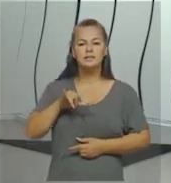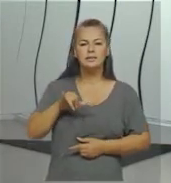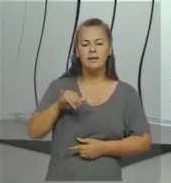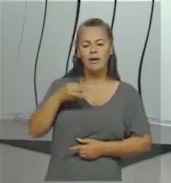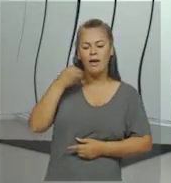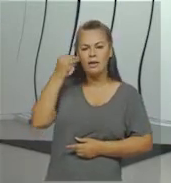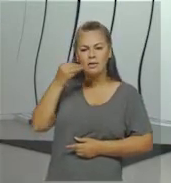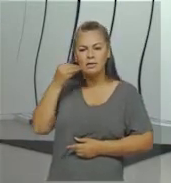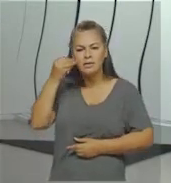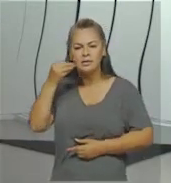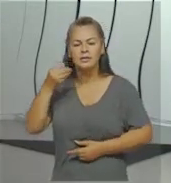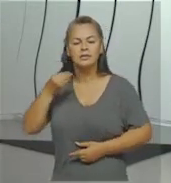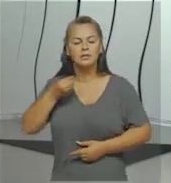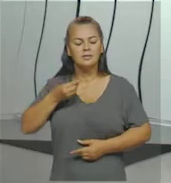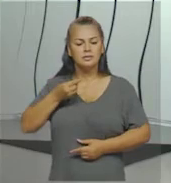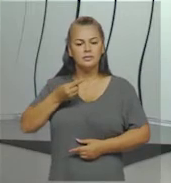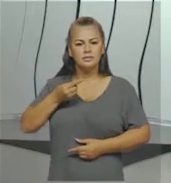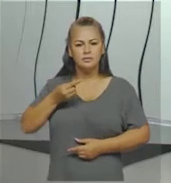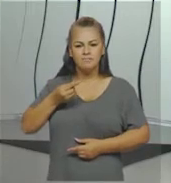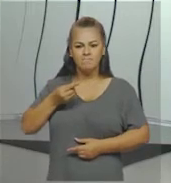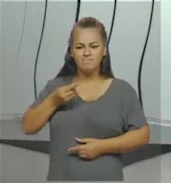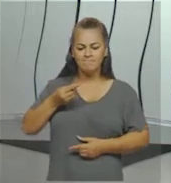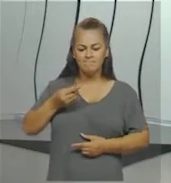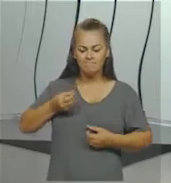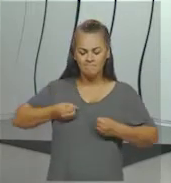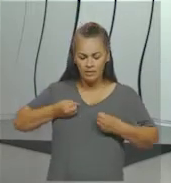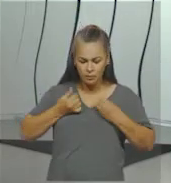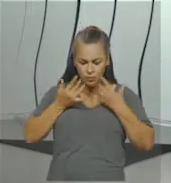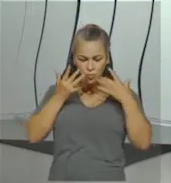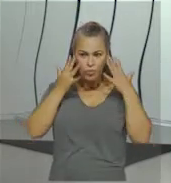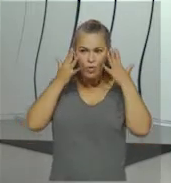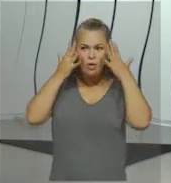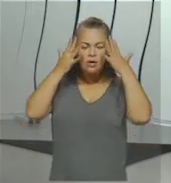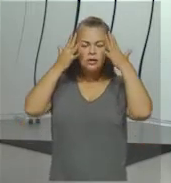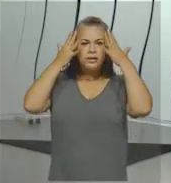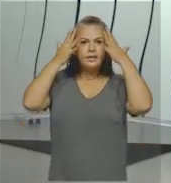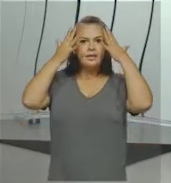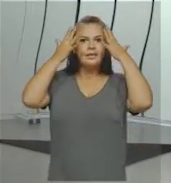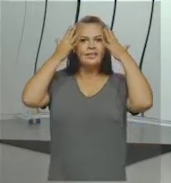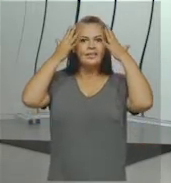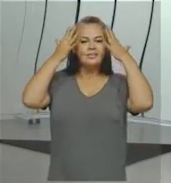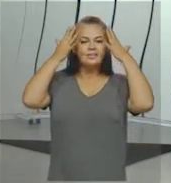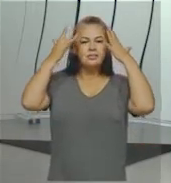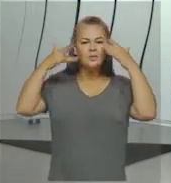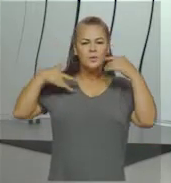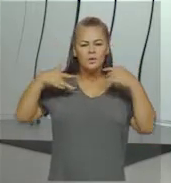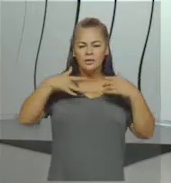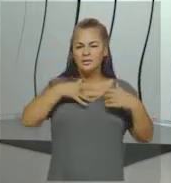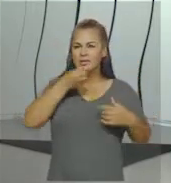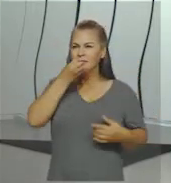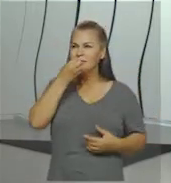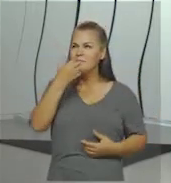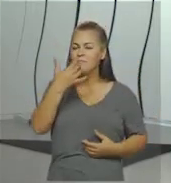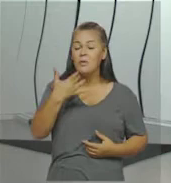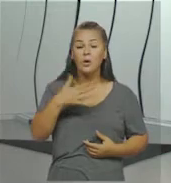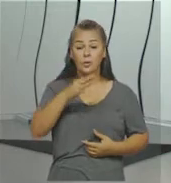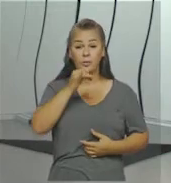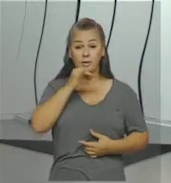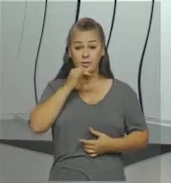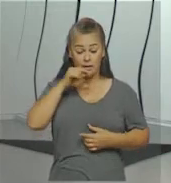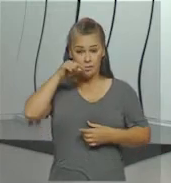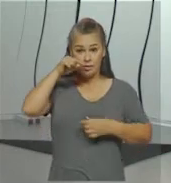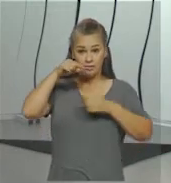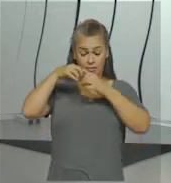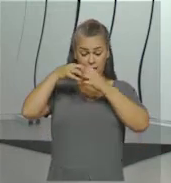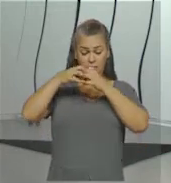experiência psicológica do prazer, tá? Então, nós temos alguns locais no cérebro, como o núcleo acúleus,